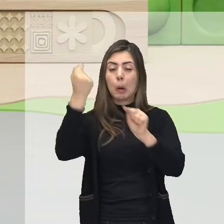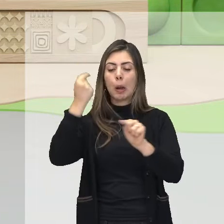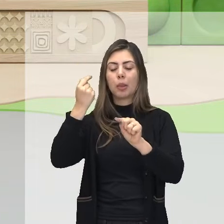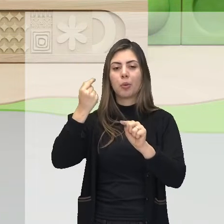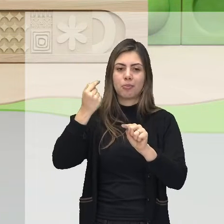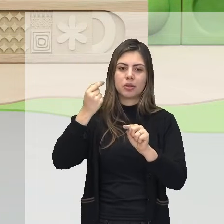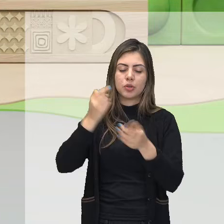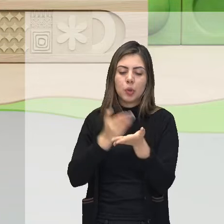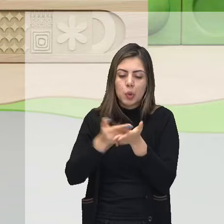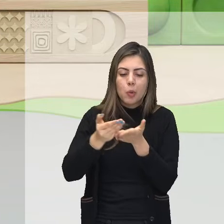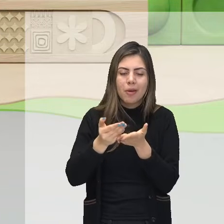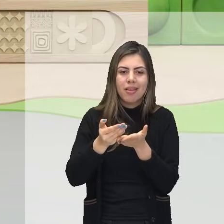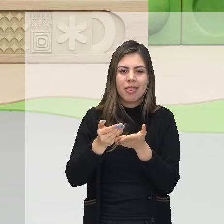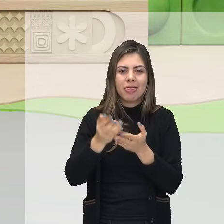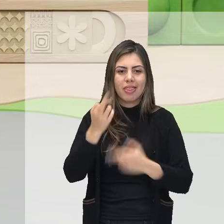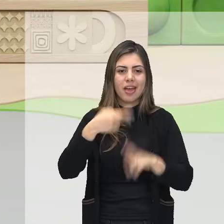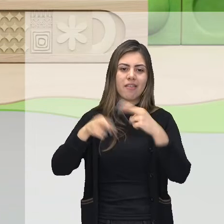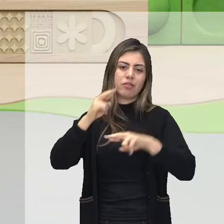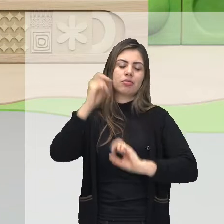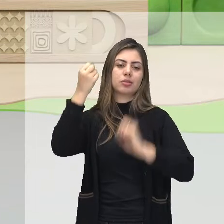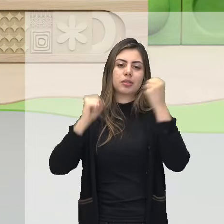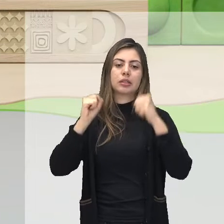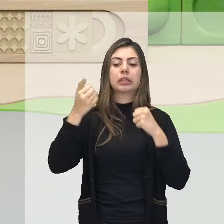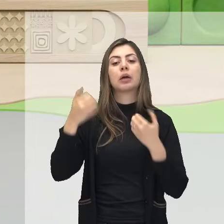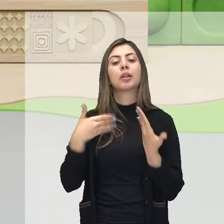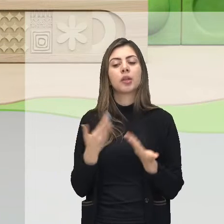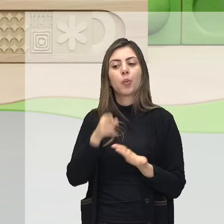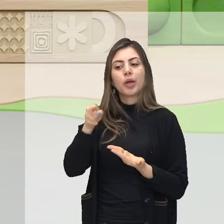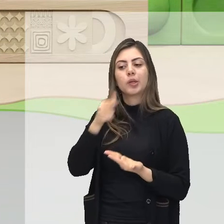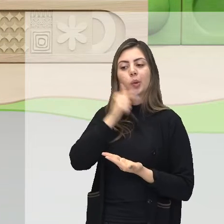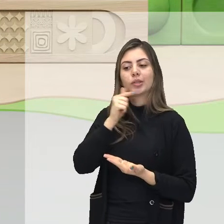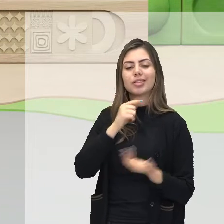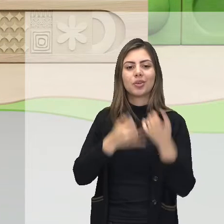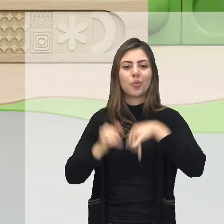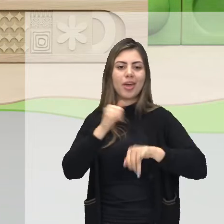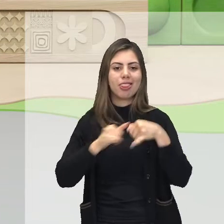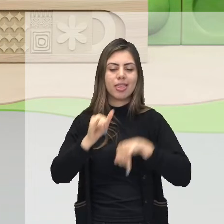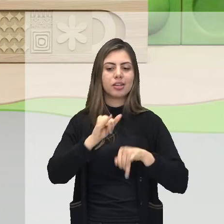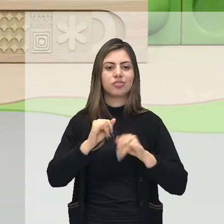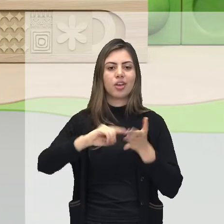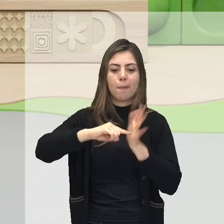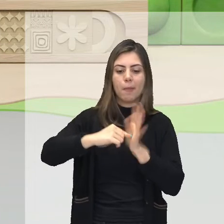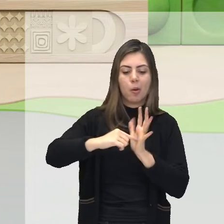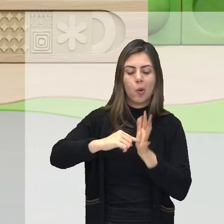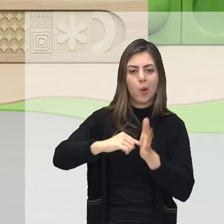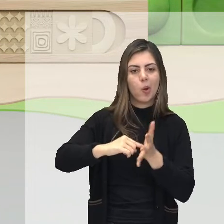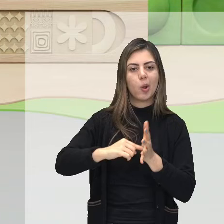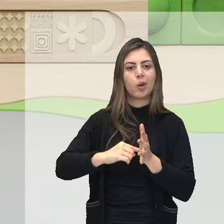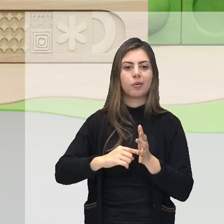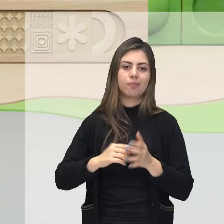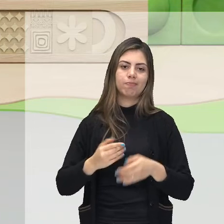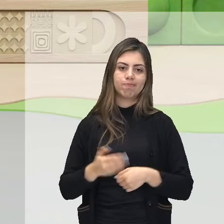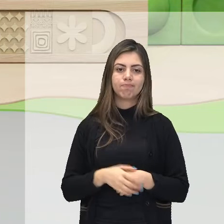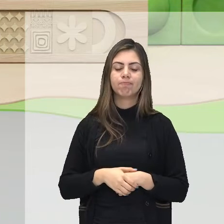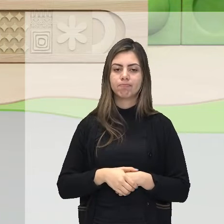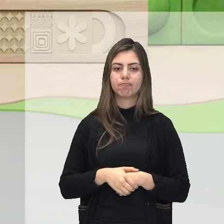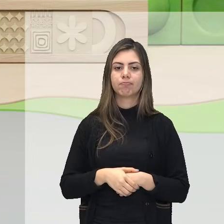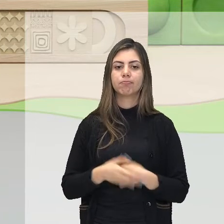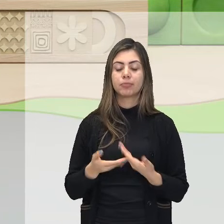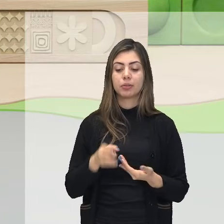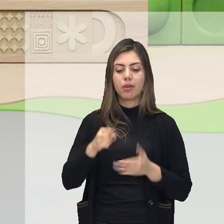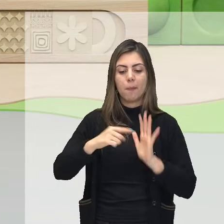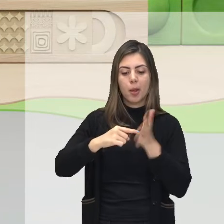era através da queima do carvão que se conseguia energia para mover, para fazer com que as